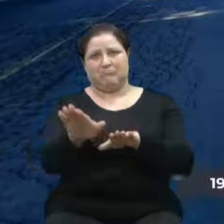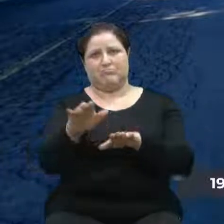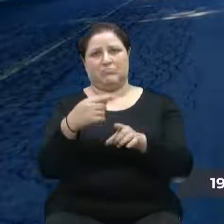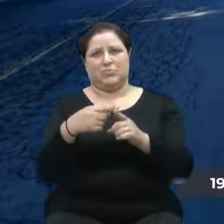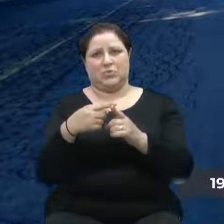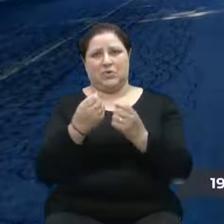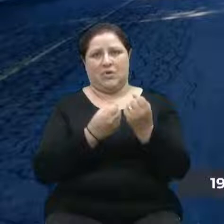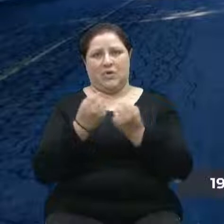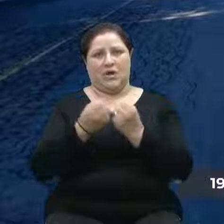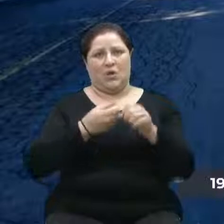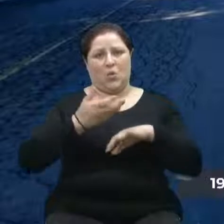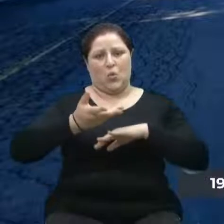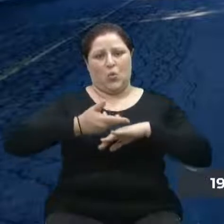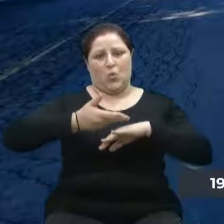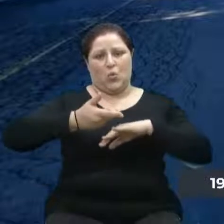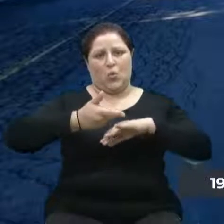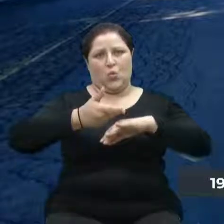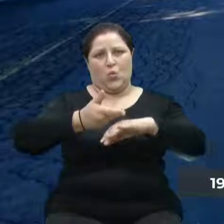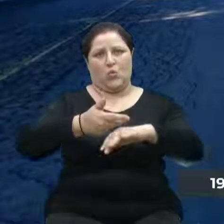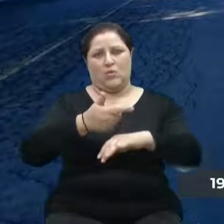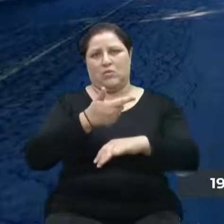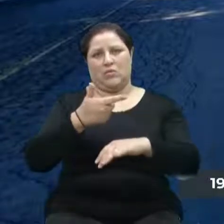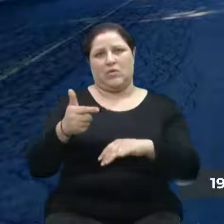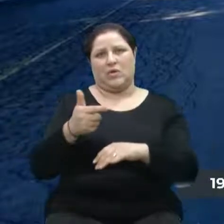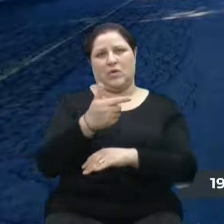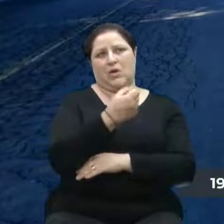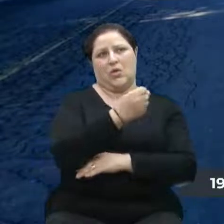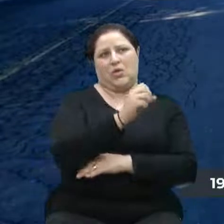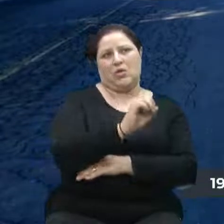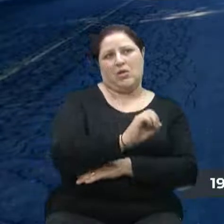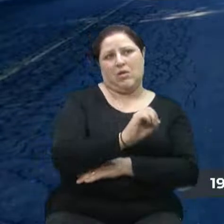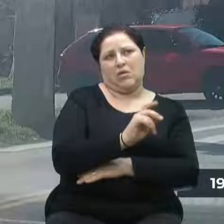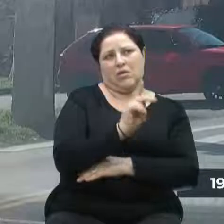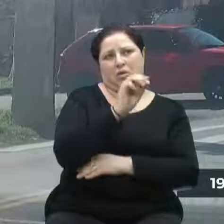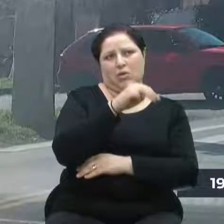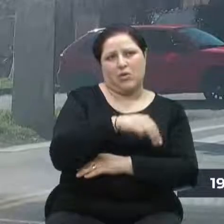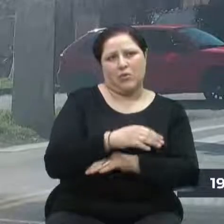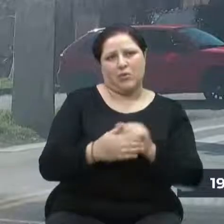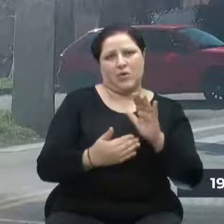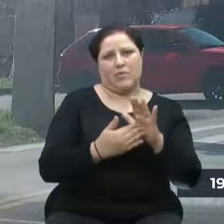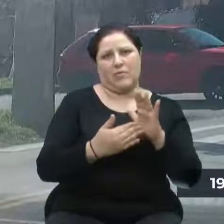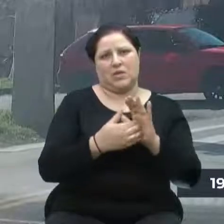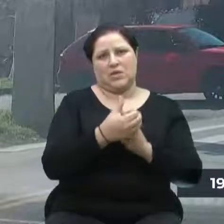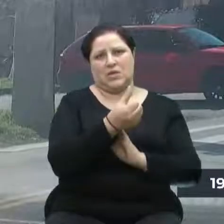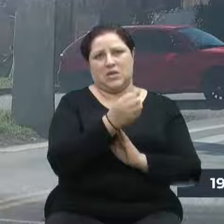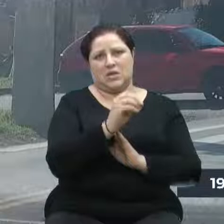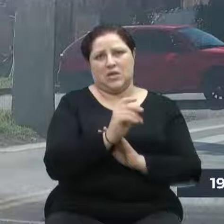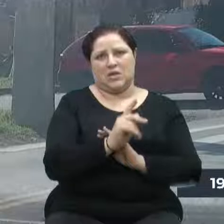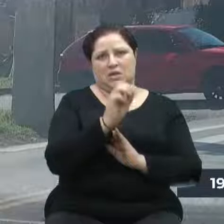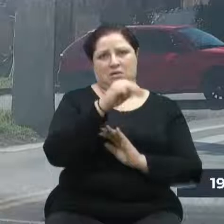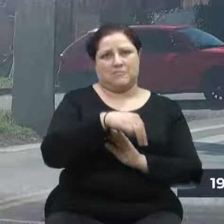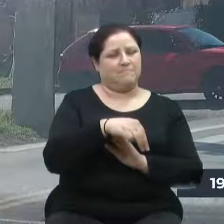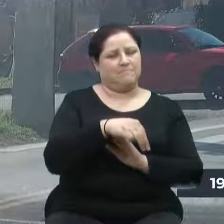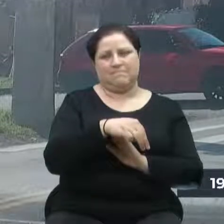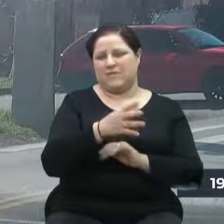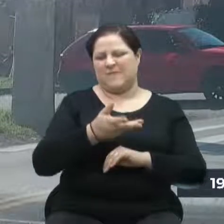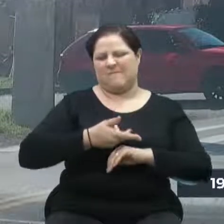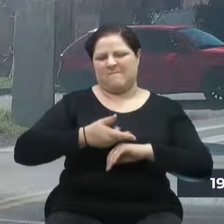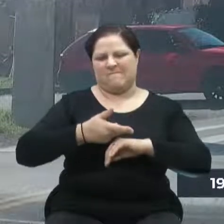vêm a 1000 de lá, eles não vêm a 80, a 60, que é o limite. E aí tu te depara